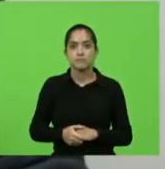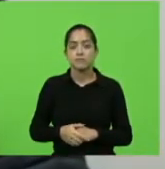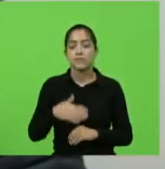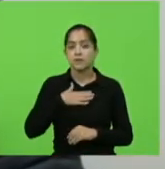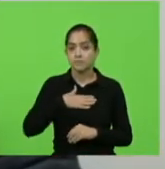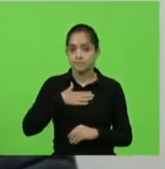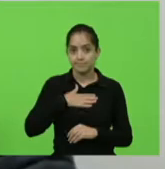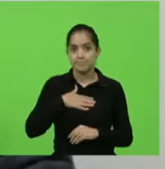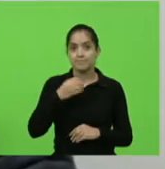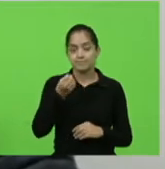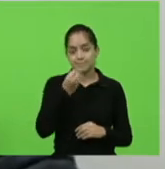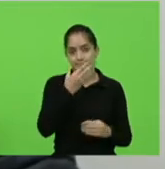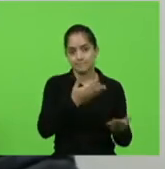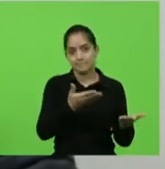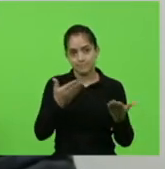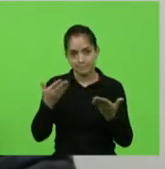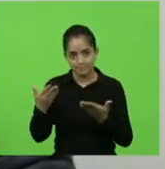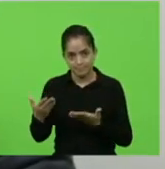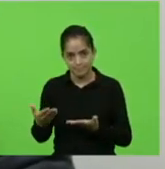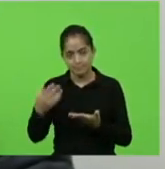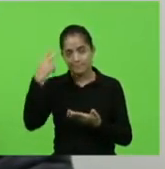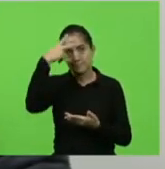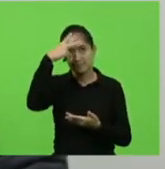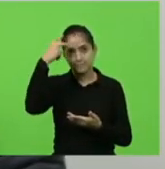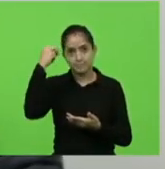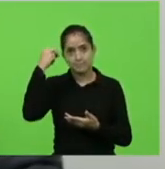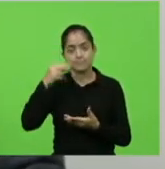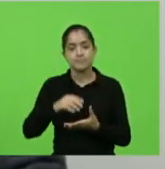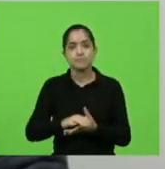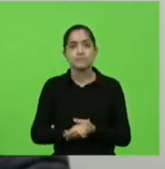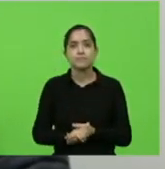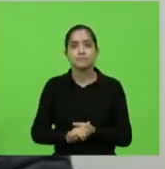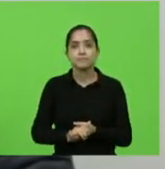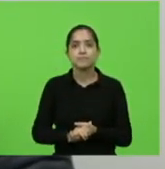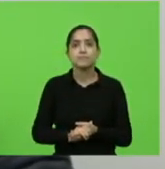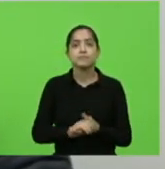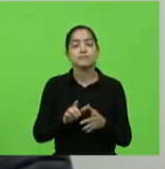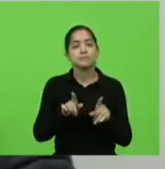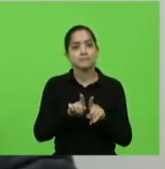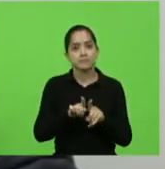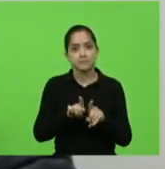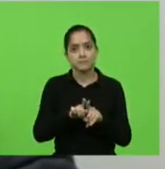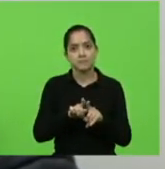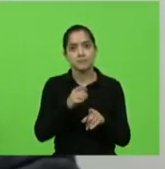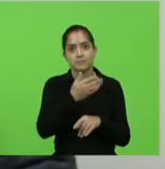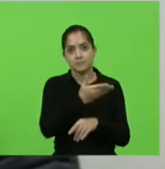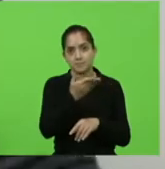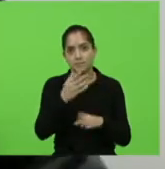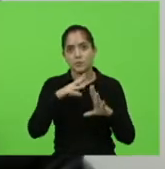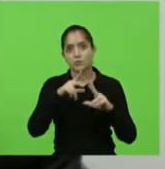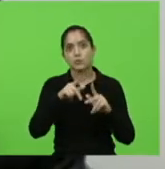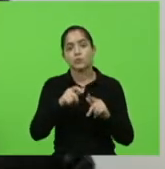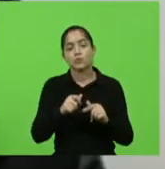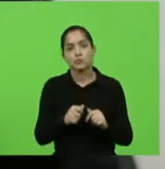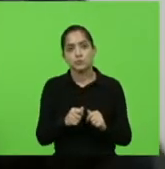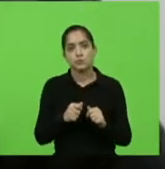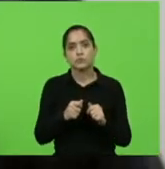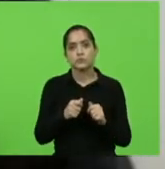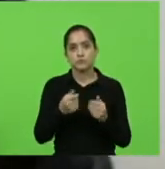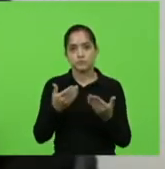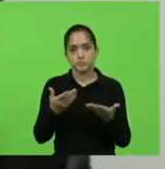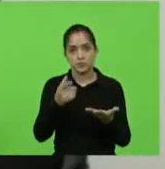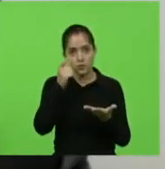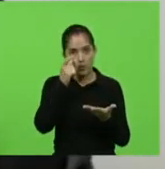as boas-vindas ao prefeito e, ao mesmo tempo, também a todos aqueles que e aquelas que